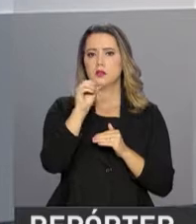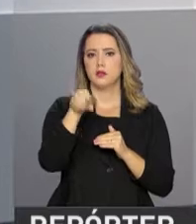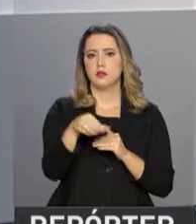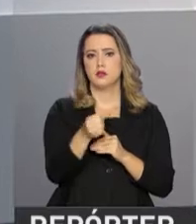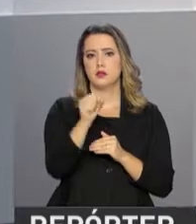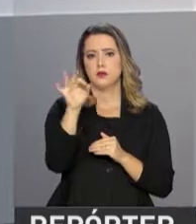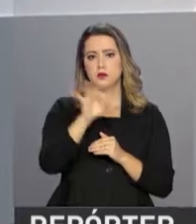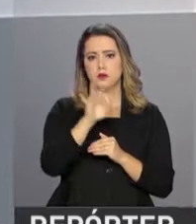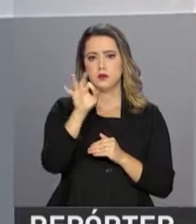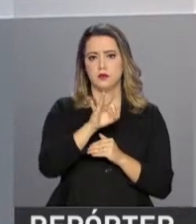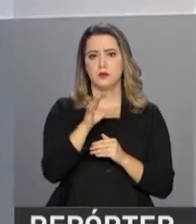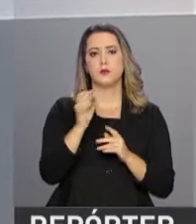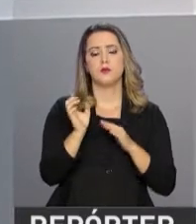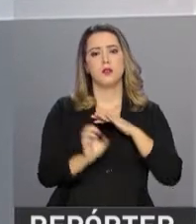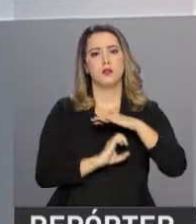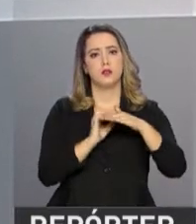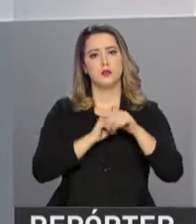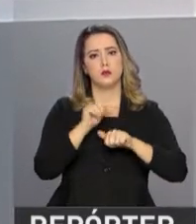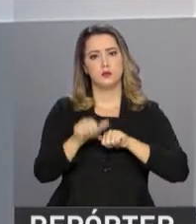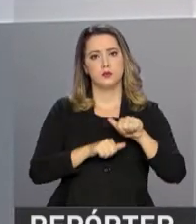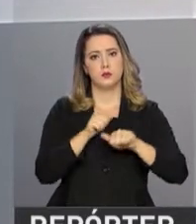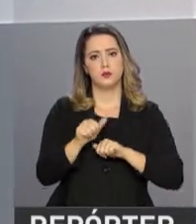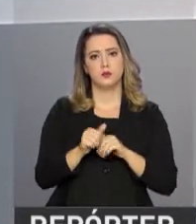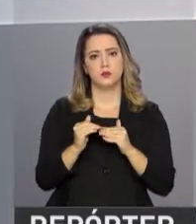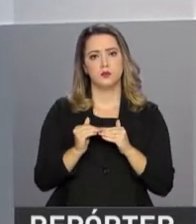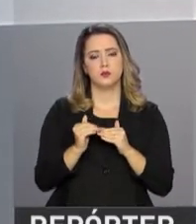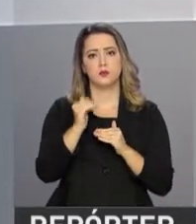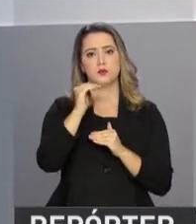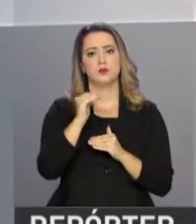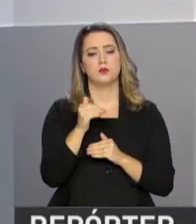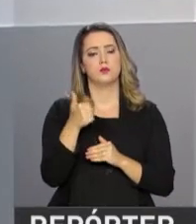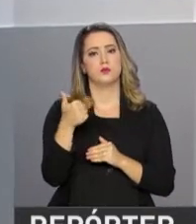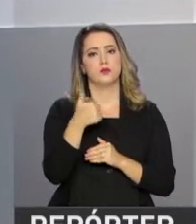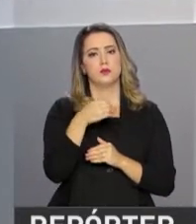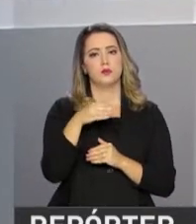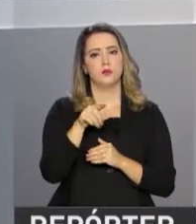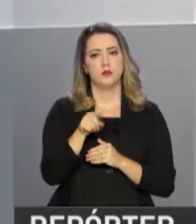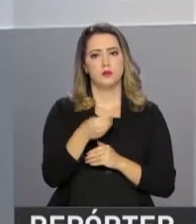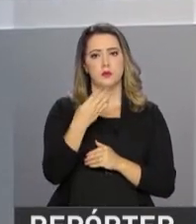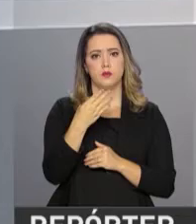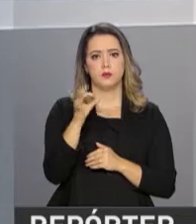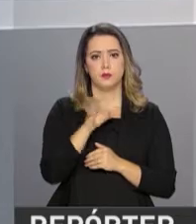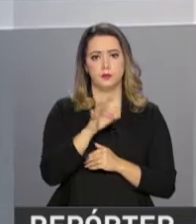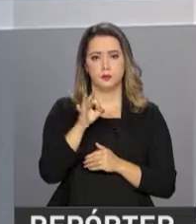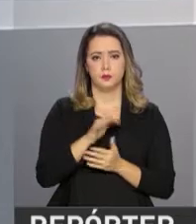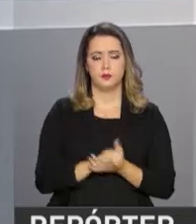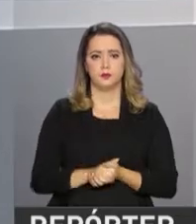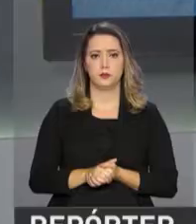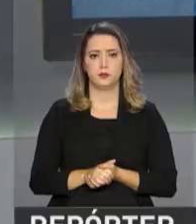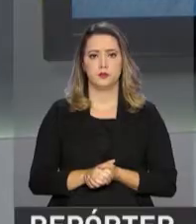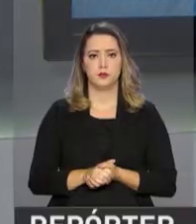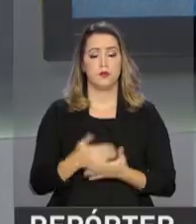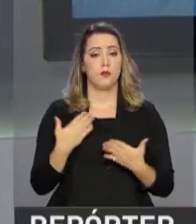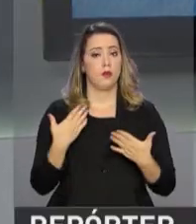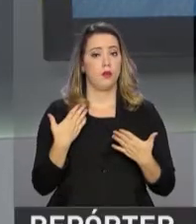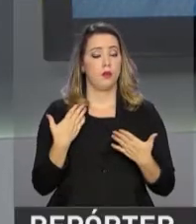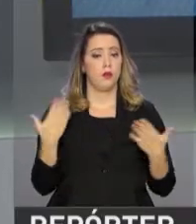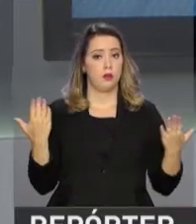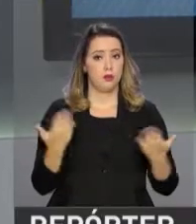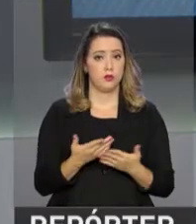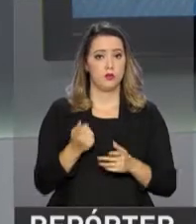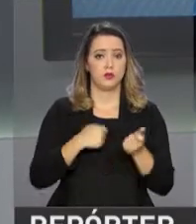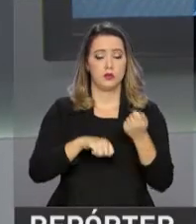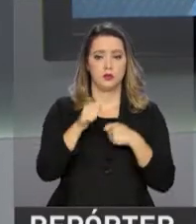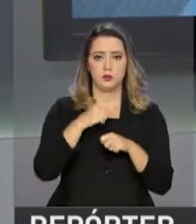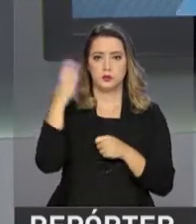8% e as empresas de transformação registraram crescimento de 1,4 por cento ea reação da